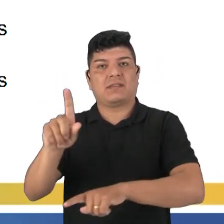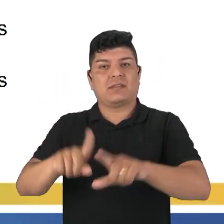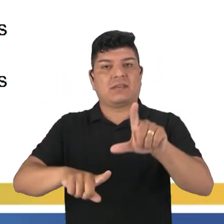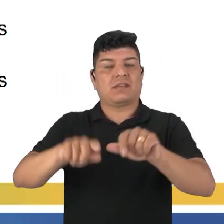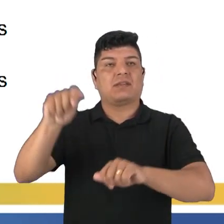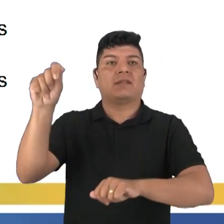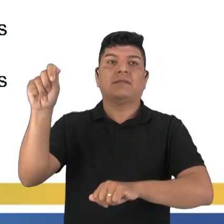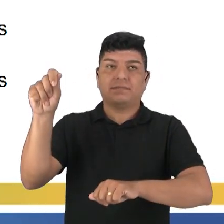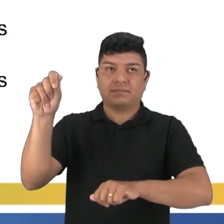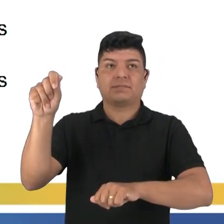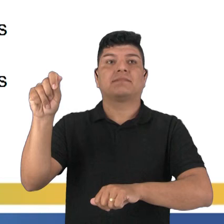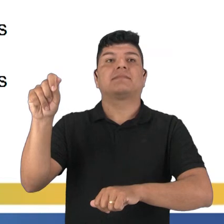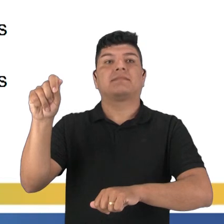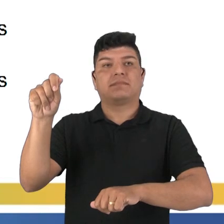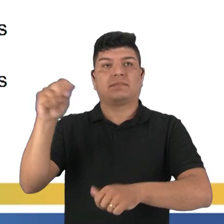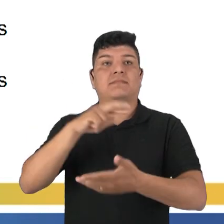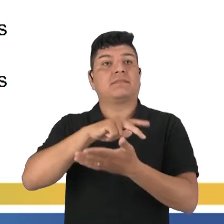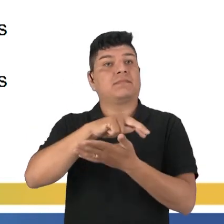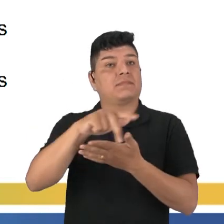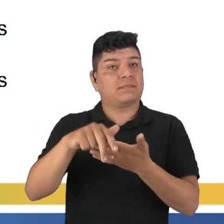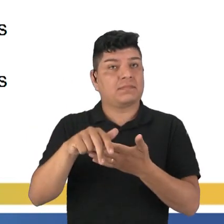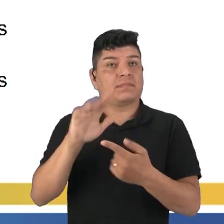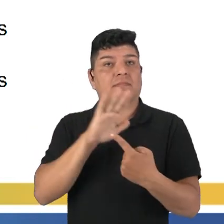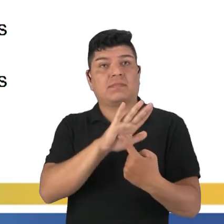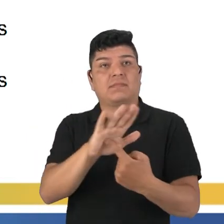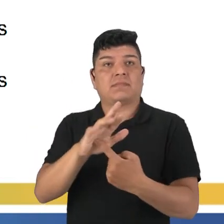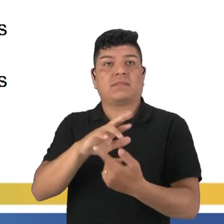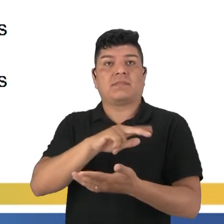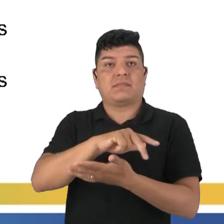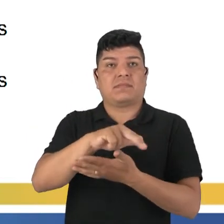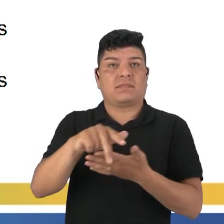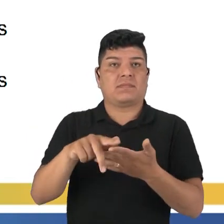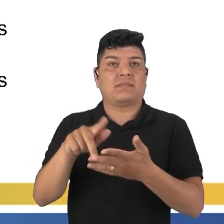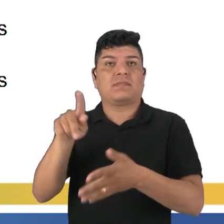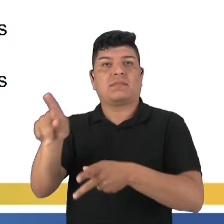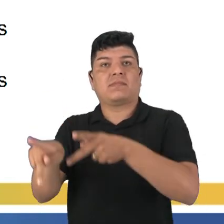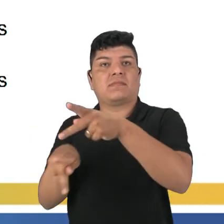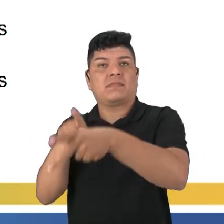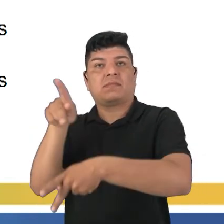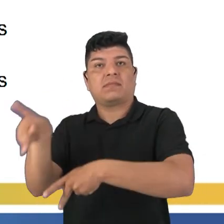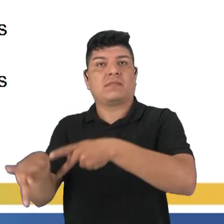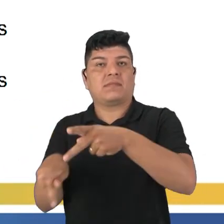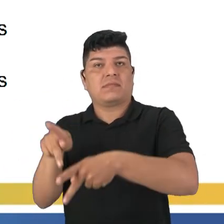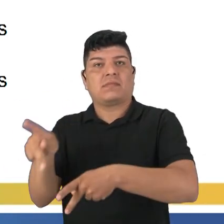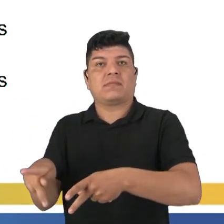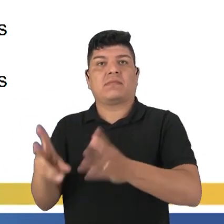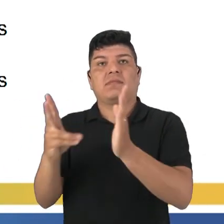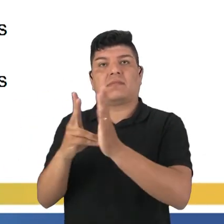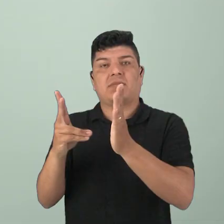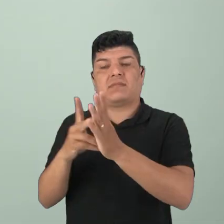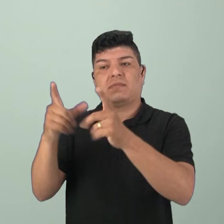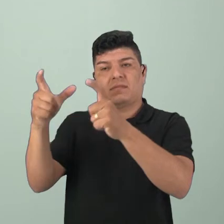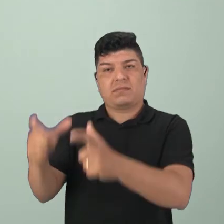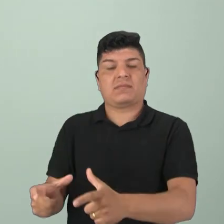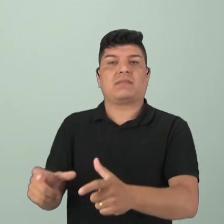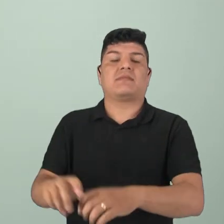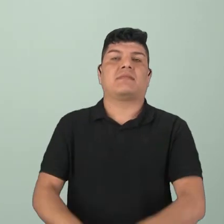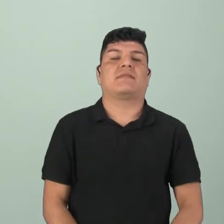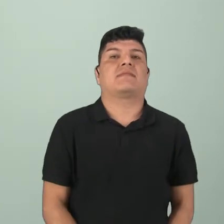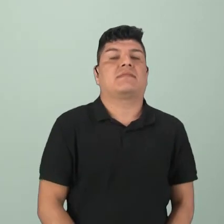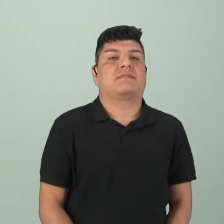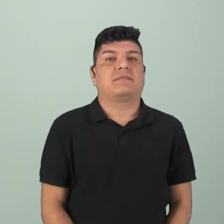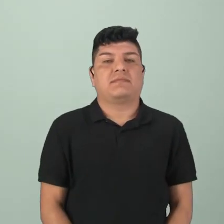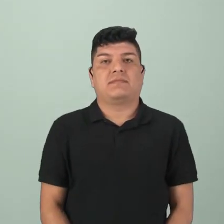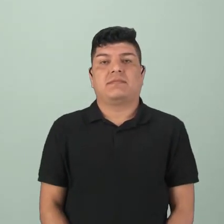no nosso estado, né, estado do Acre, são diversas, refletindo então essa diversidade dos povos indígenas na